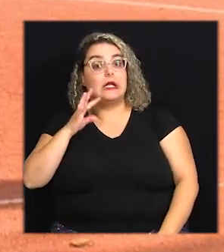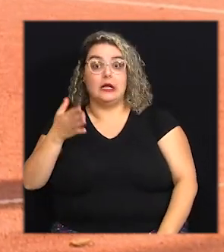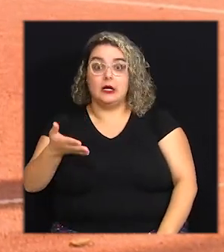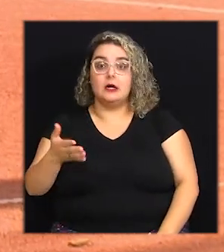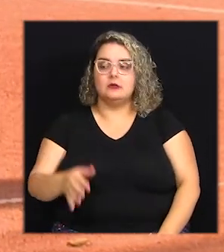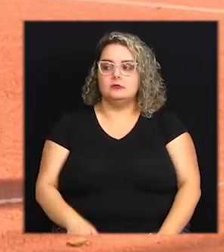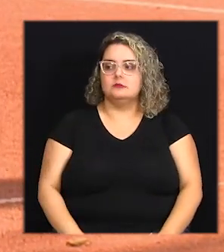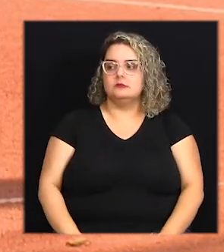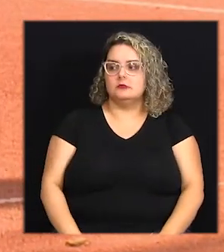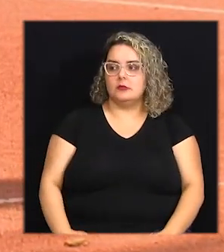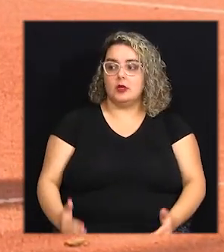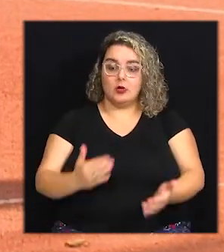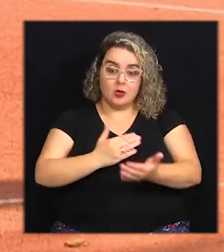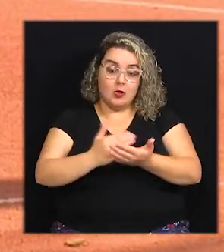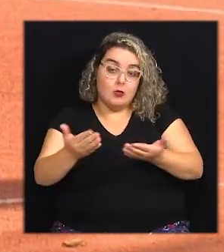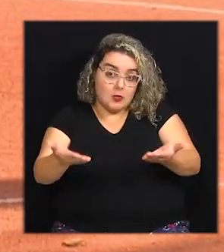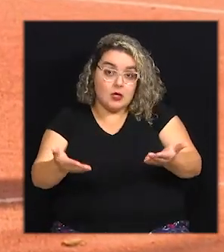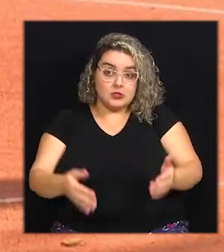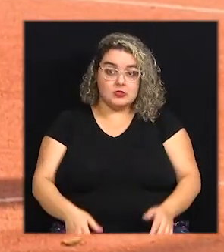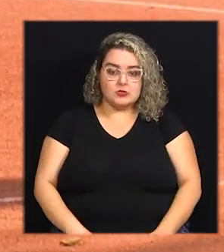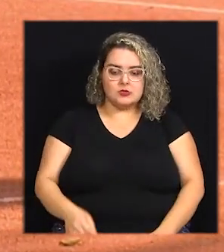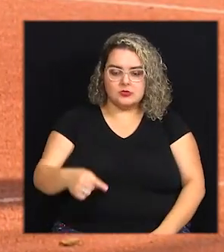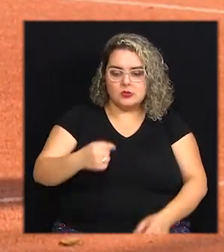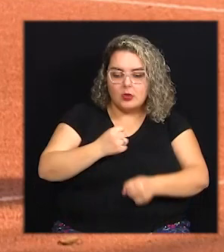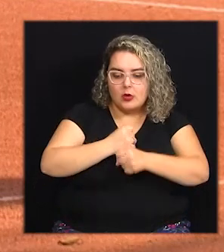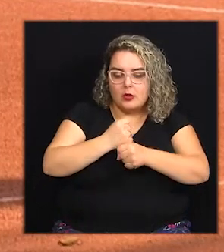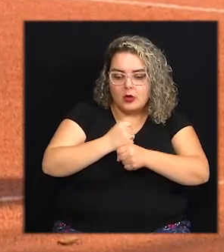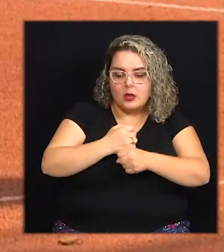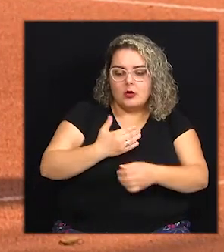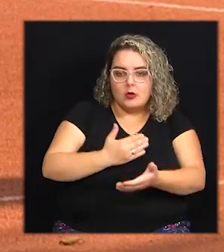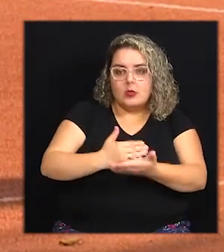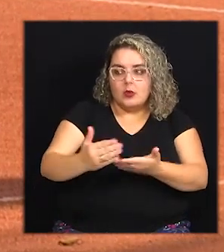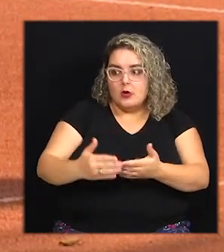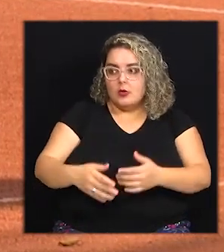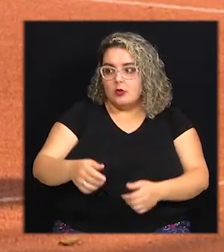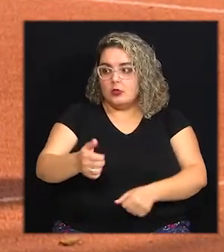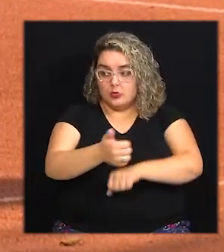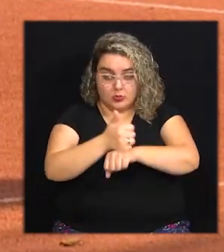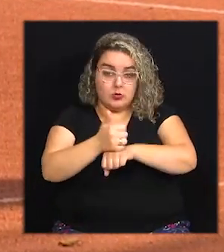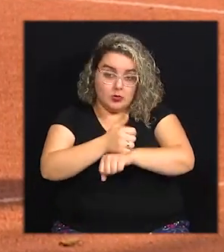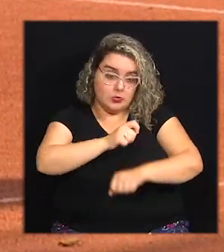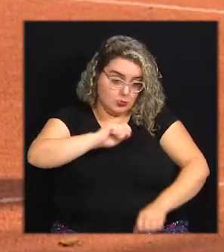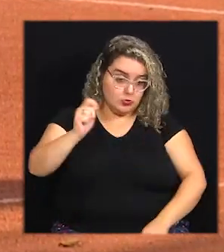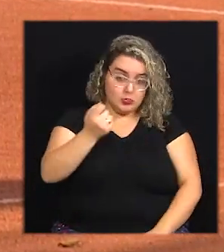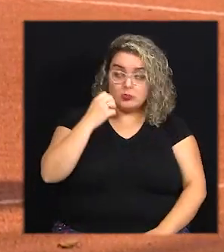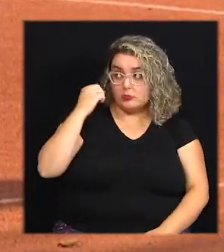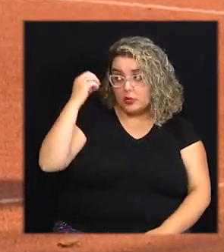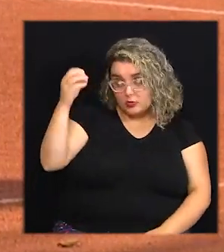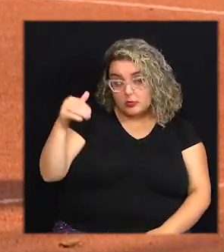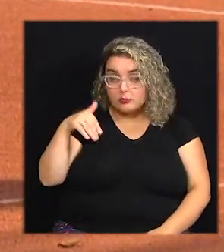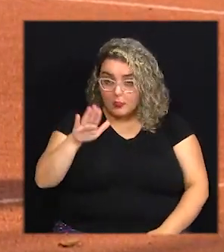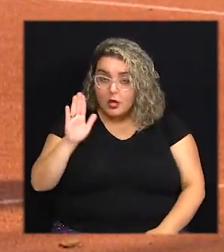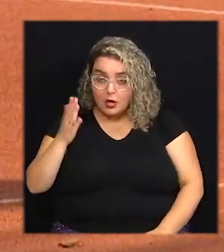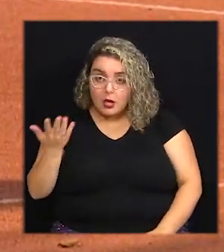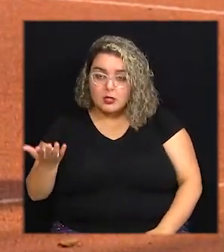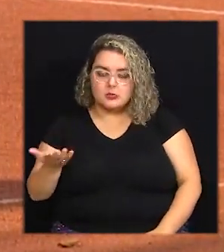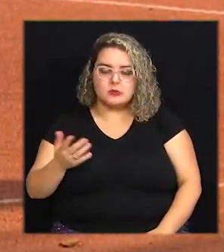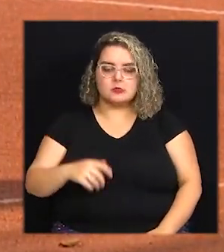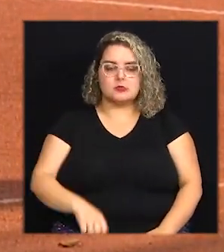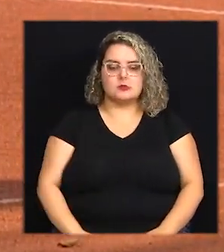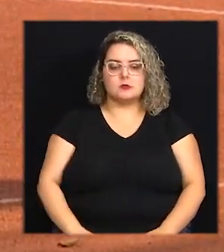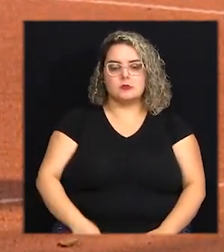o começo, né? Esse ano que eu comecei a jogar profissionalmente tênis, que eu tô viajando mais para